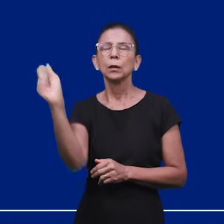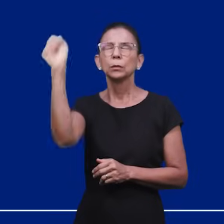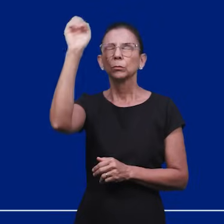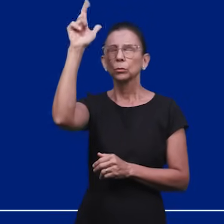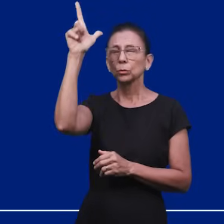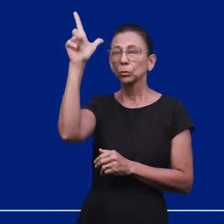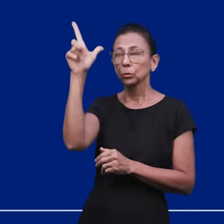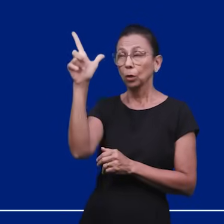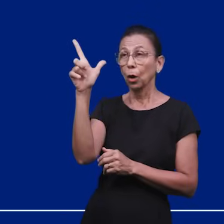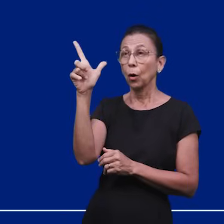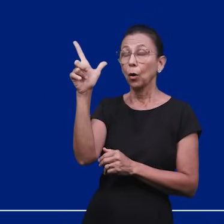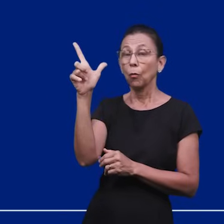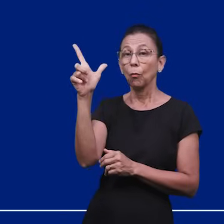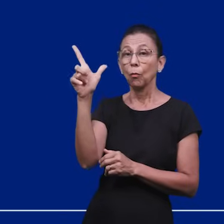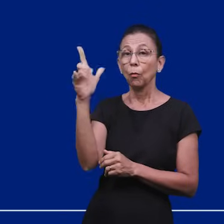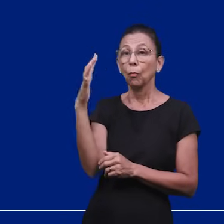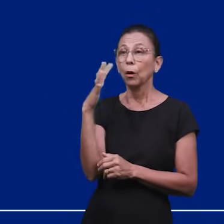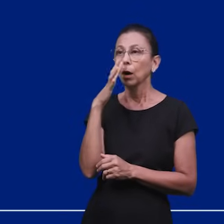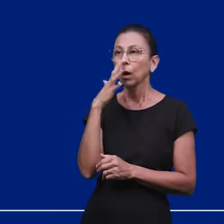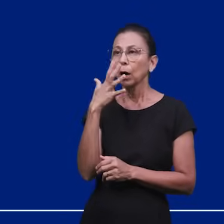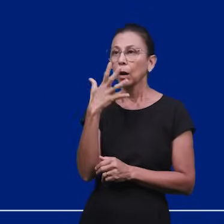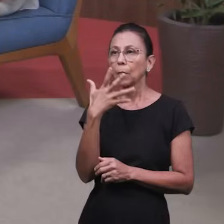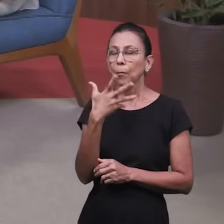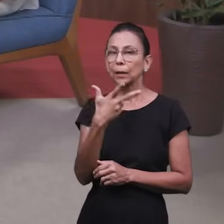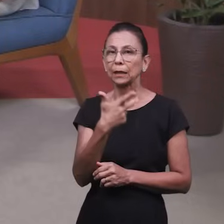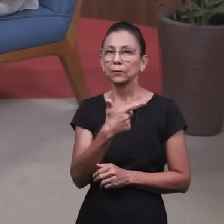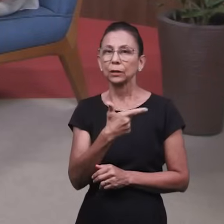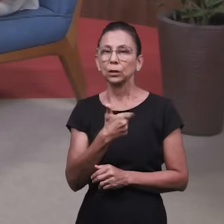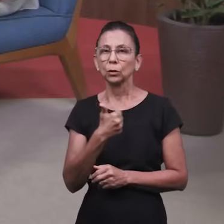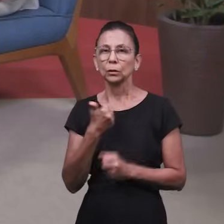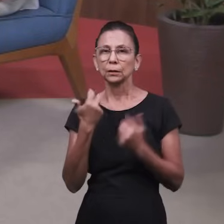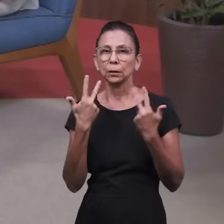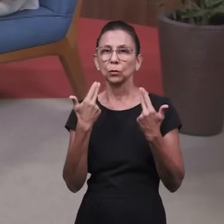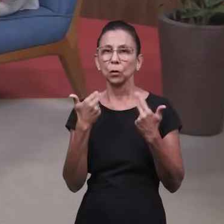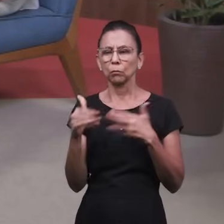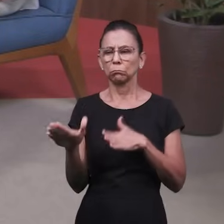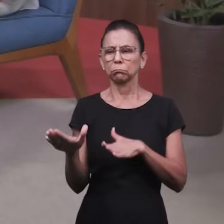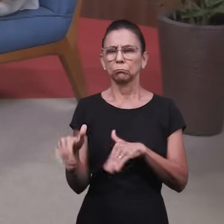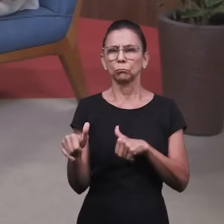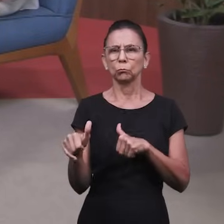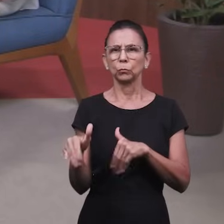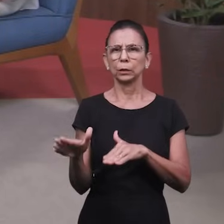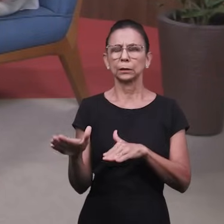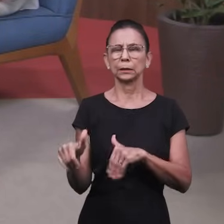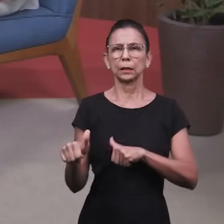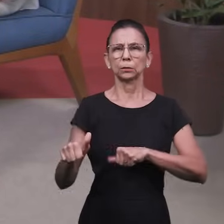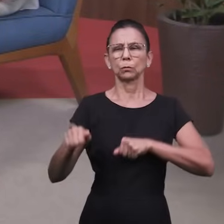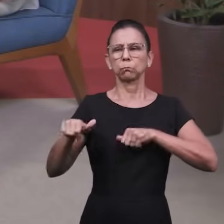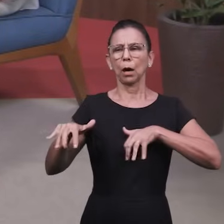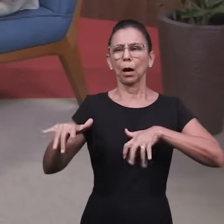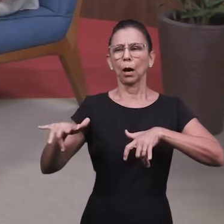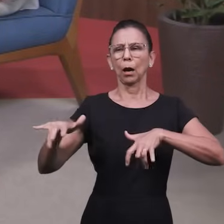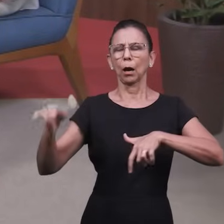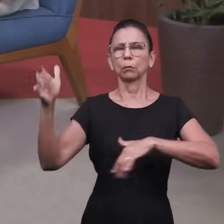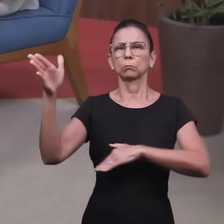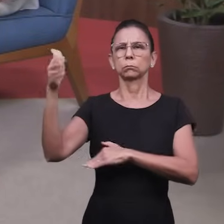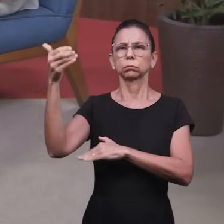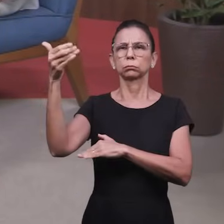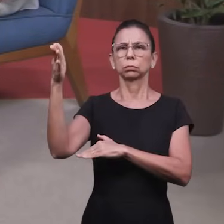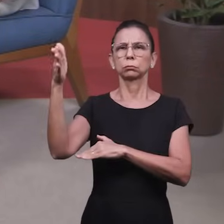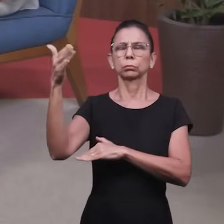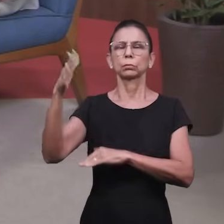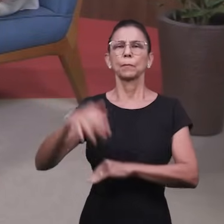veja bem, olha que linguagem profética e poética maravilhosa, não é? Comparando,